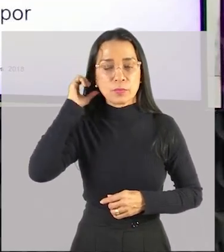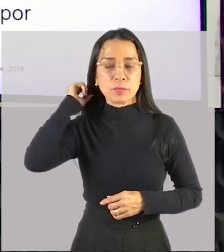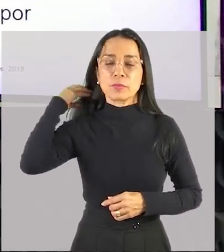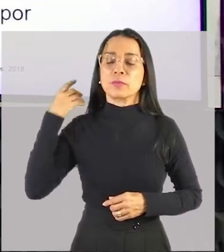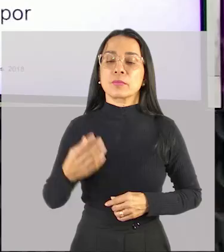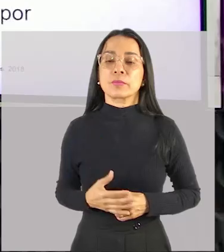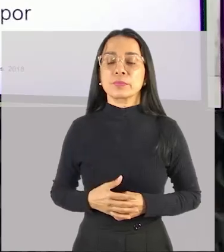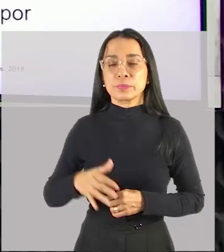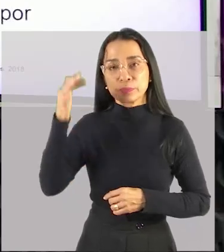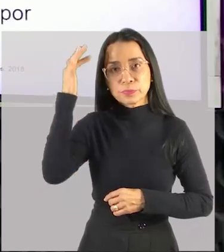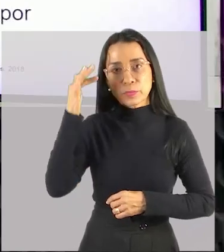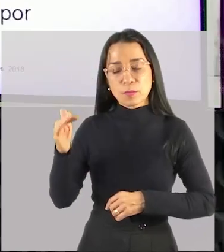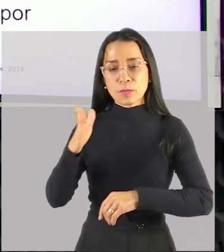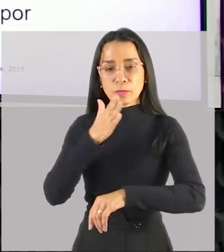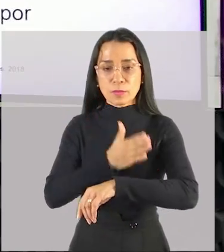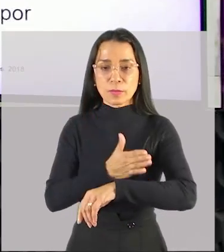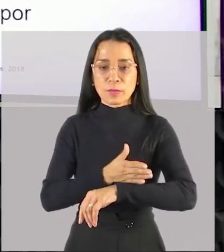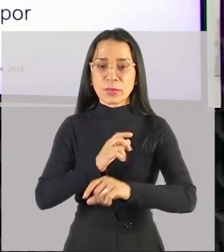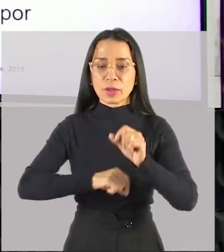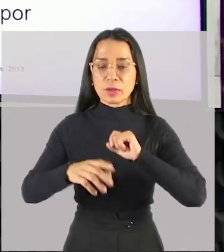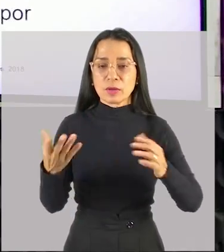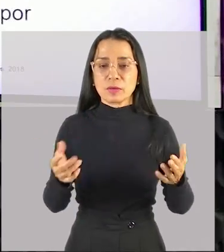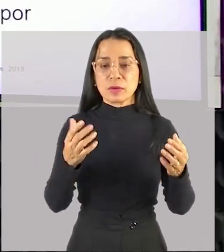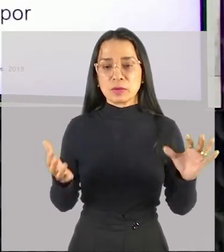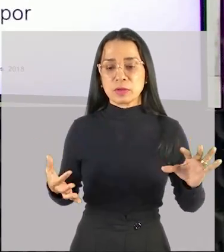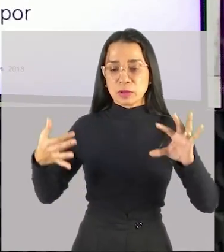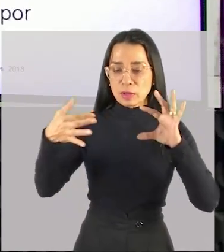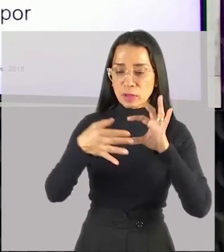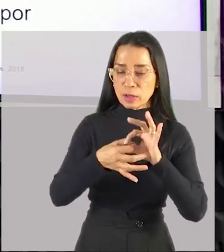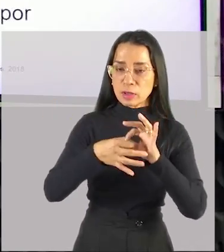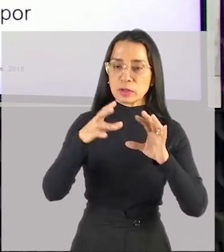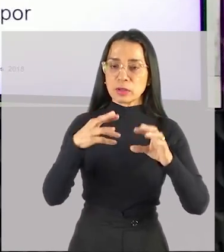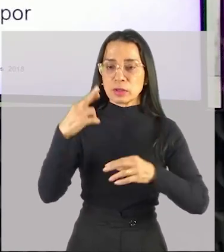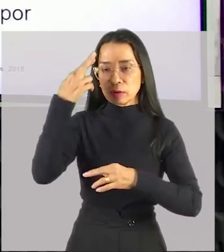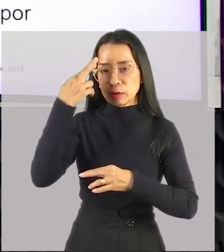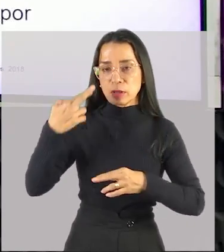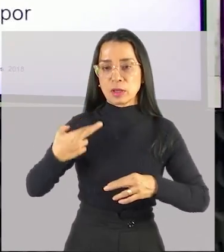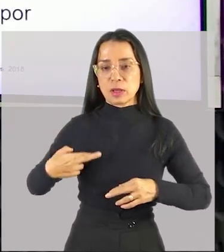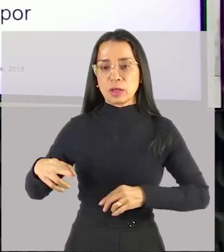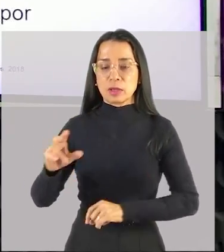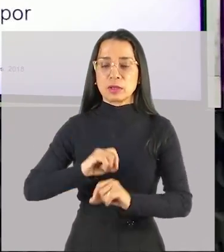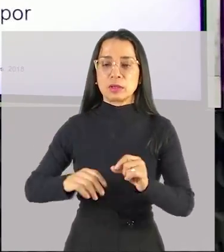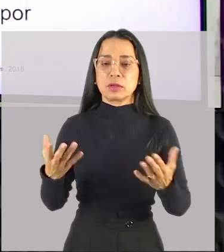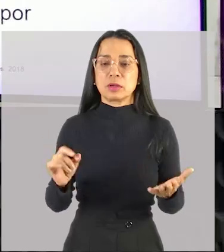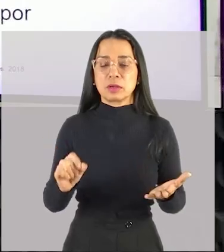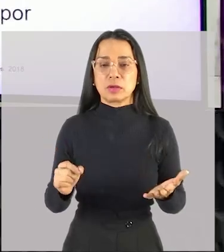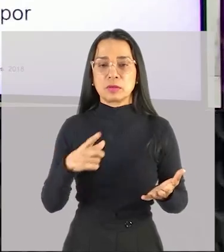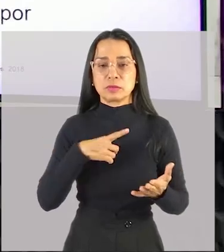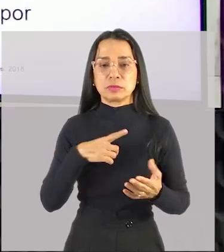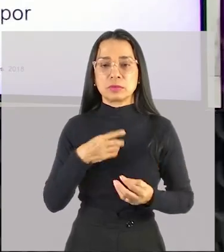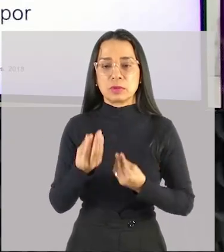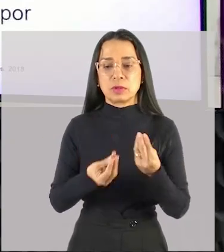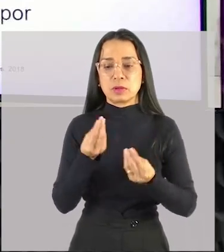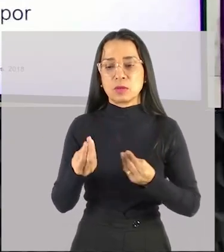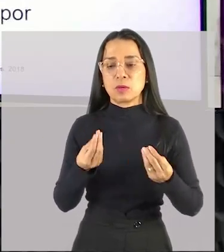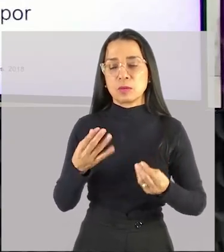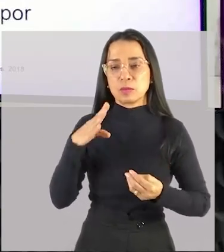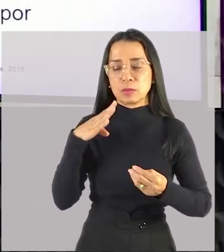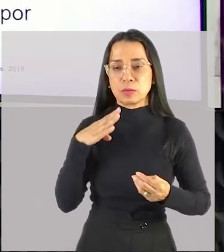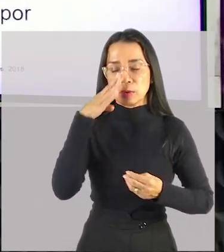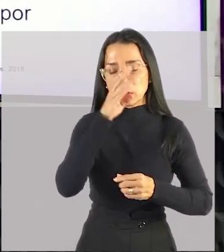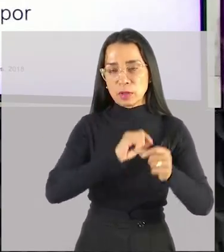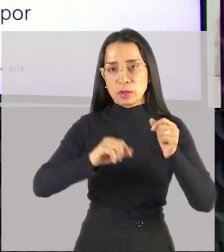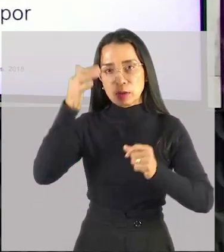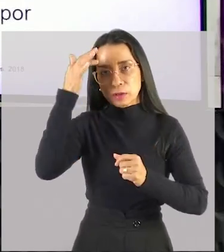filosofia medieval, ela é uma filosofia que está ligada à religião, né? Então a gente tem aí como os